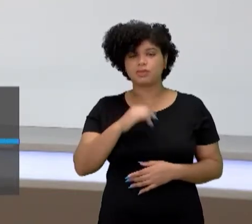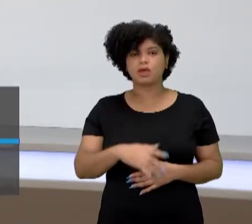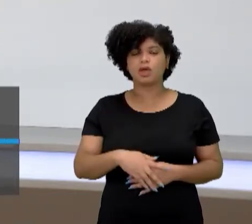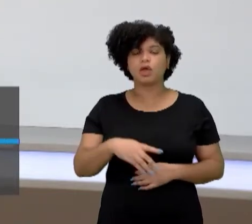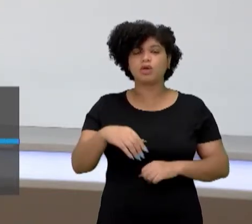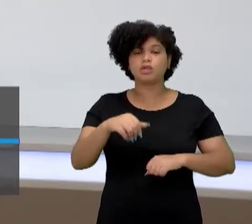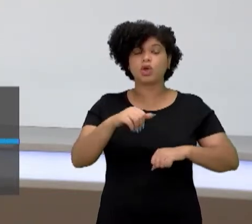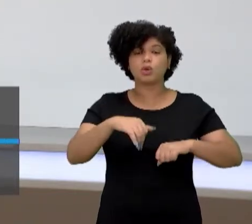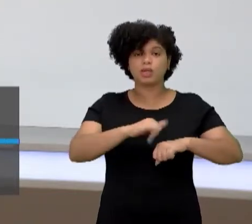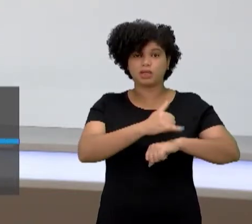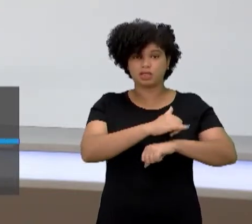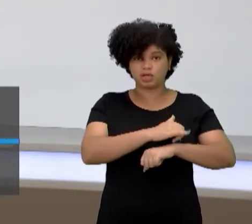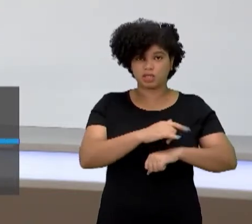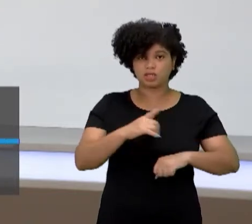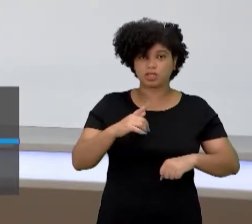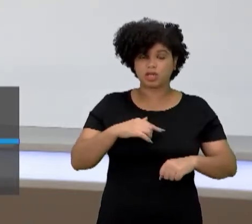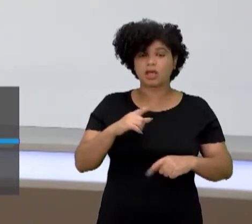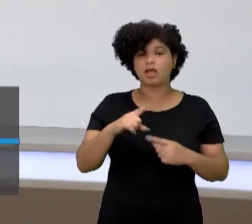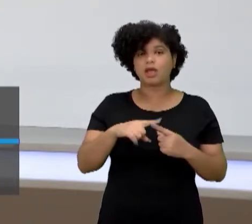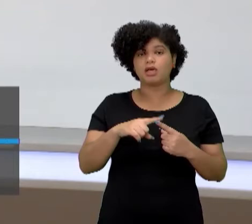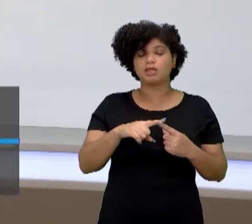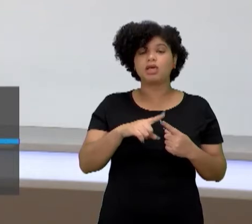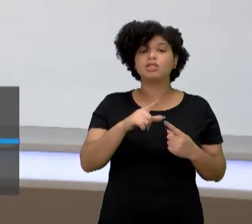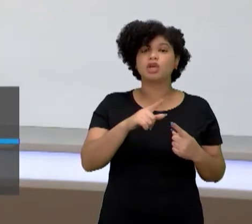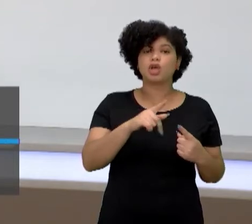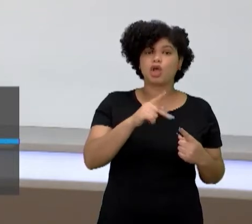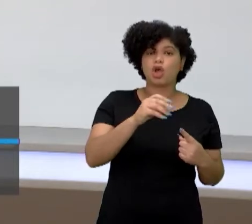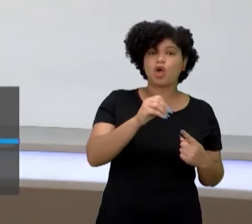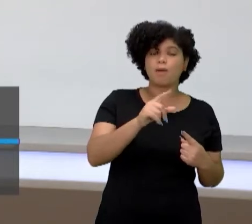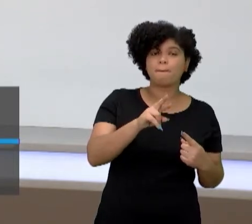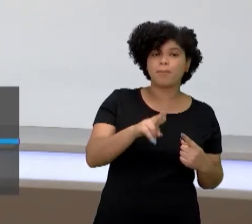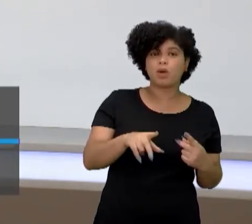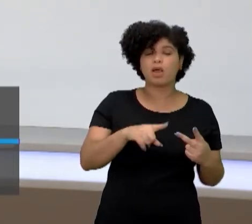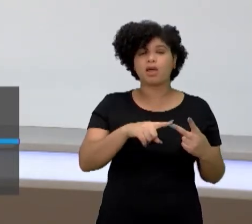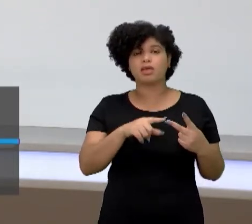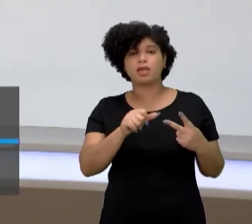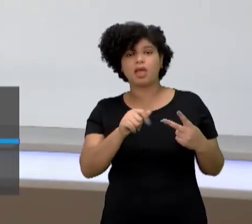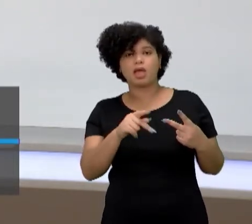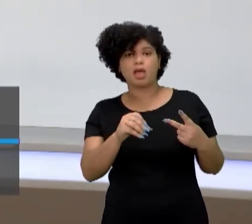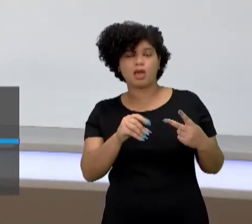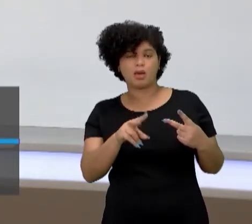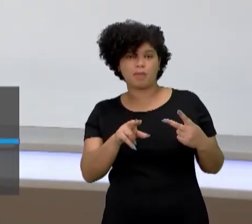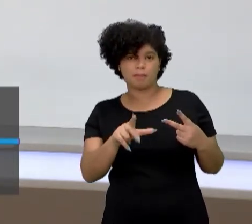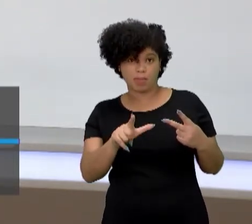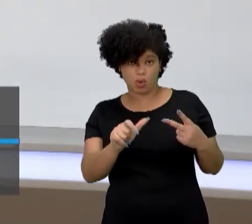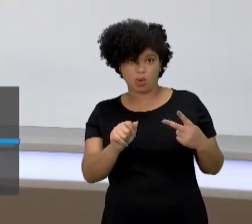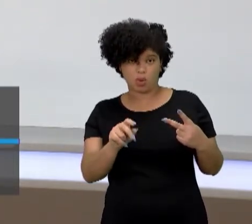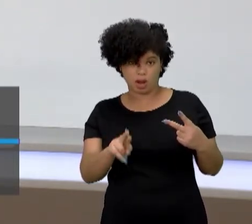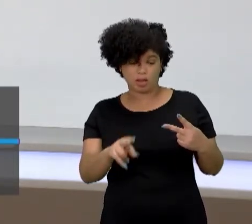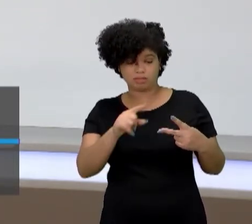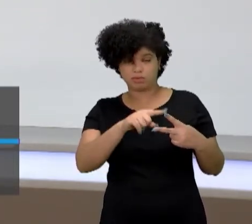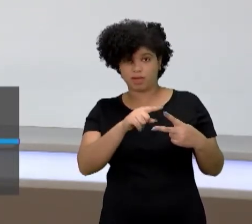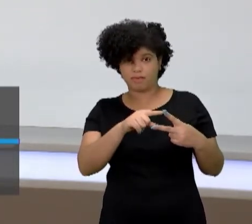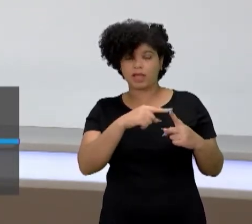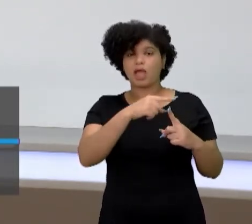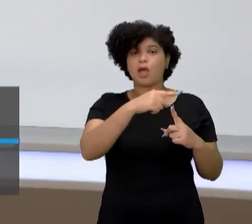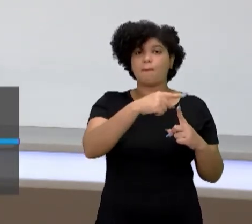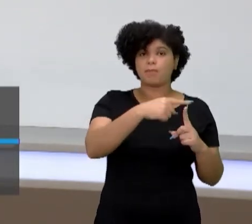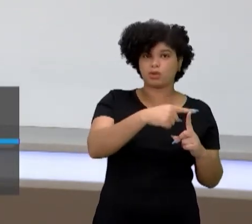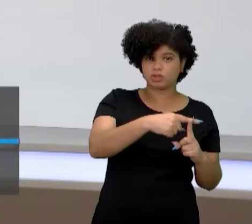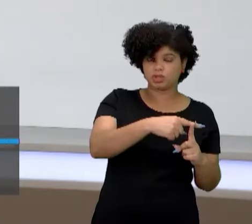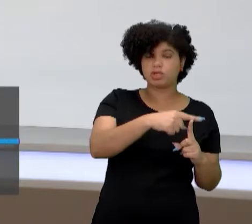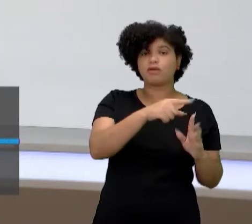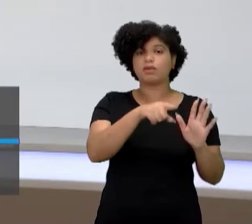duas polaridades. Ele tem um lado polar e um lado apolar. Então, esse lado dele, que é polar,